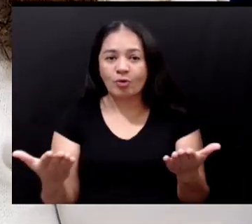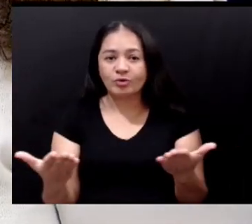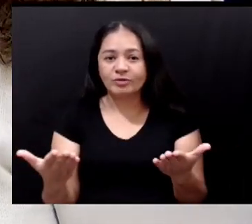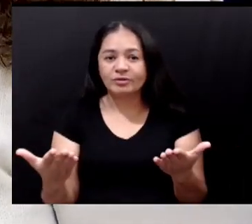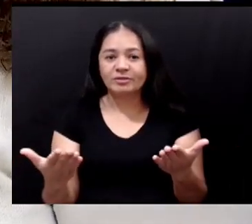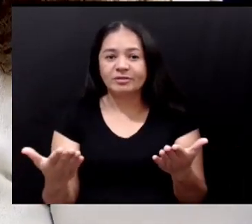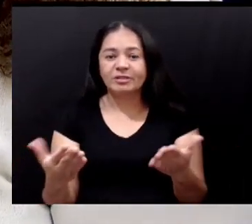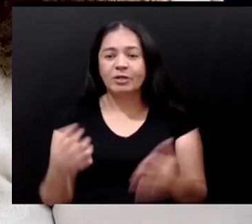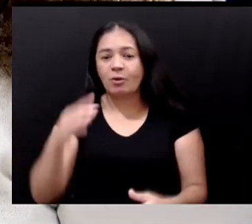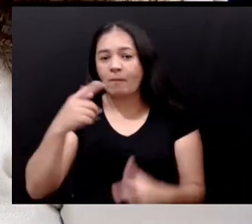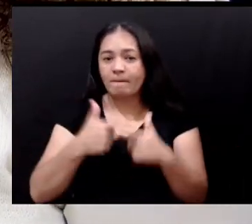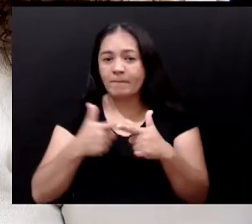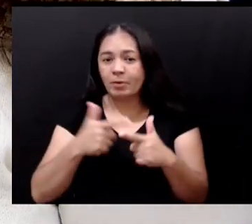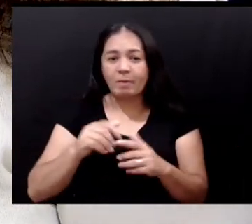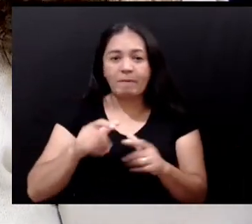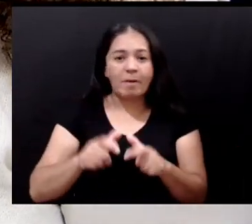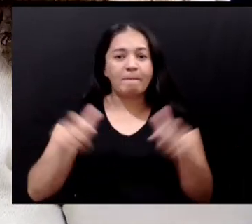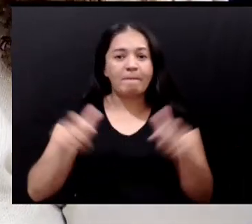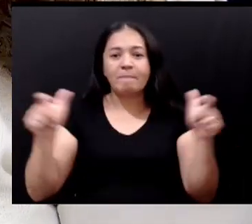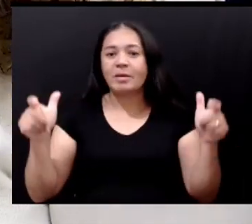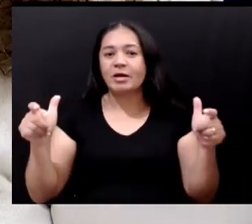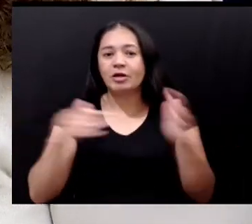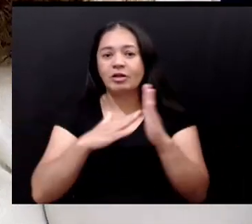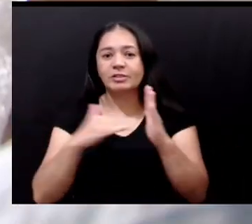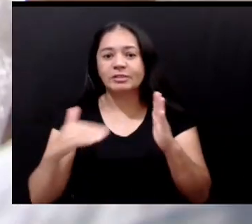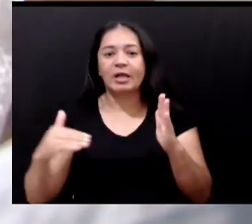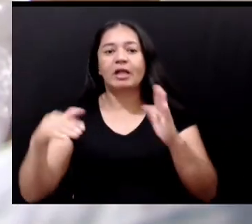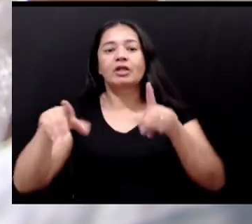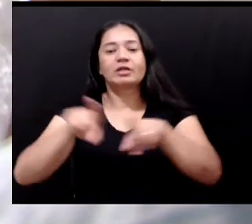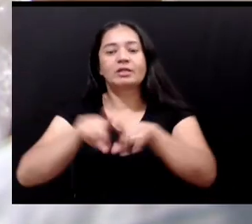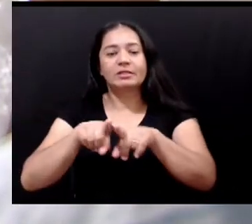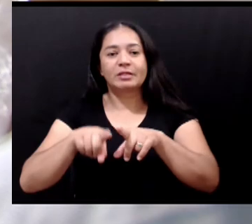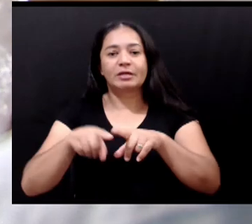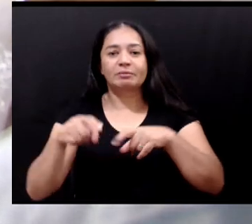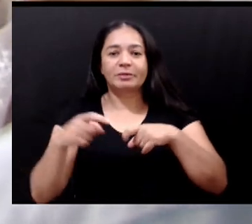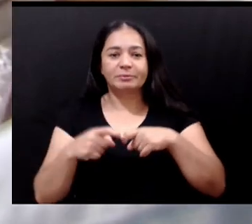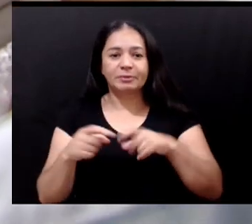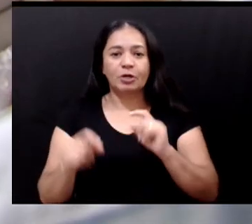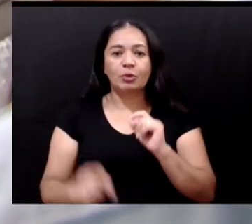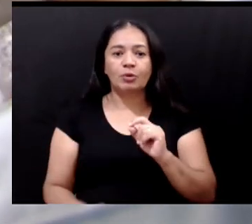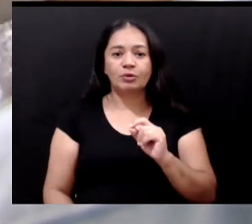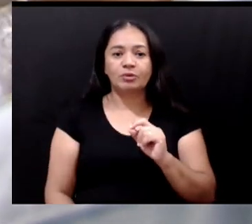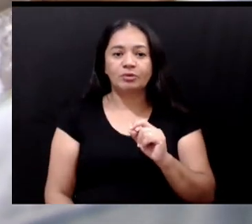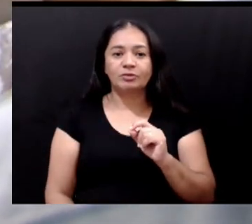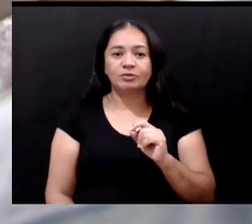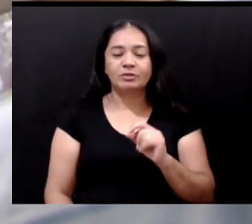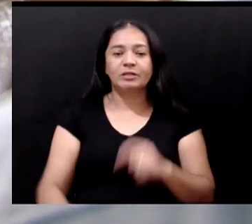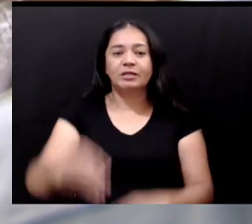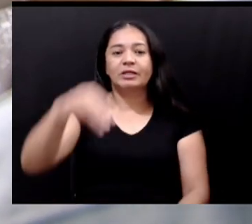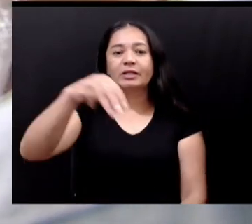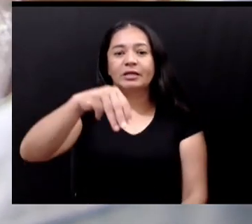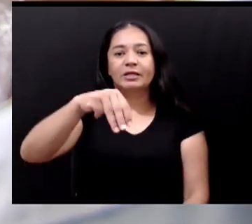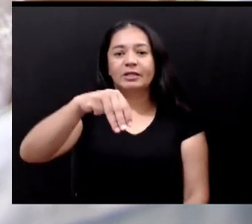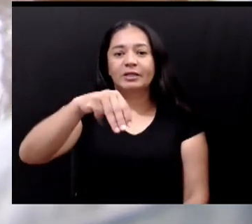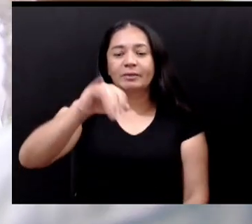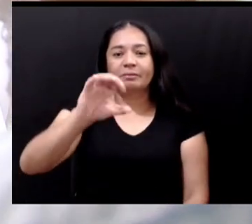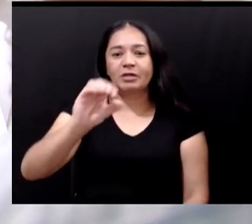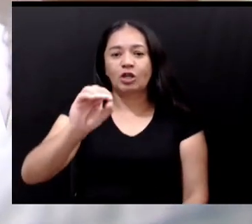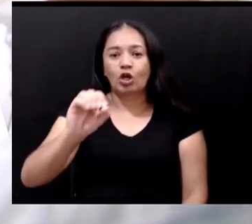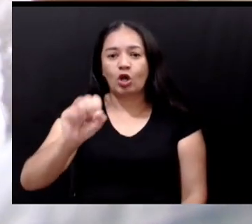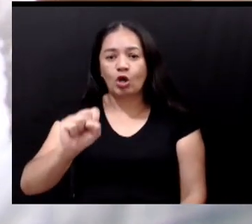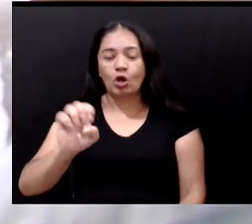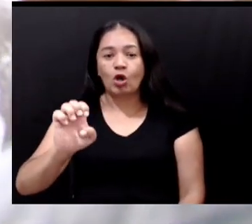problemas, né, tanto estéticos, né, e quanto funcionais, é a onicomicose. Tanto pela questão